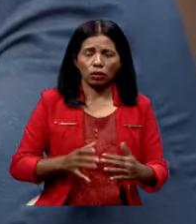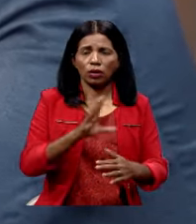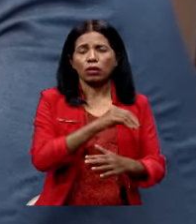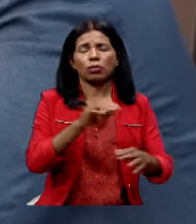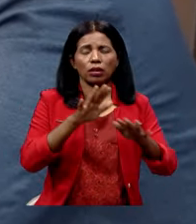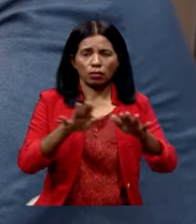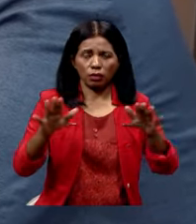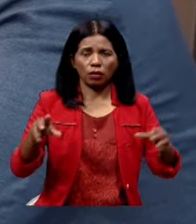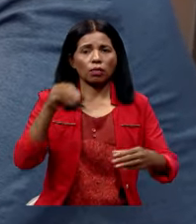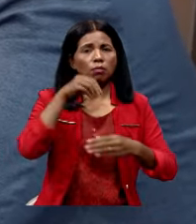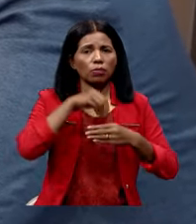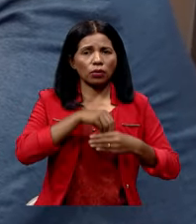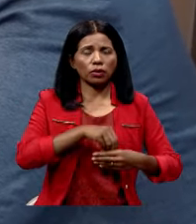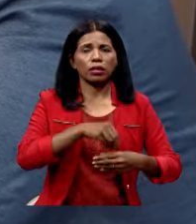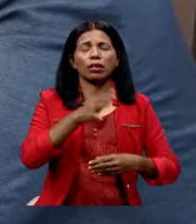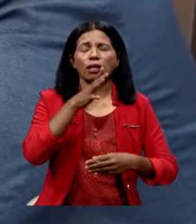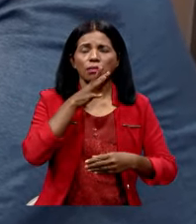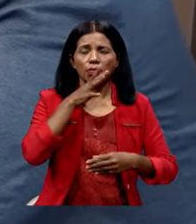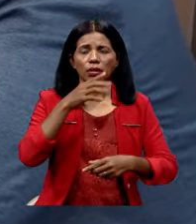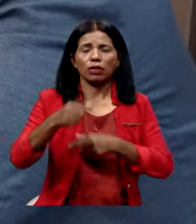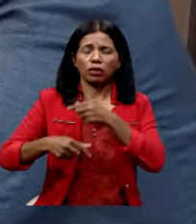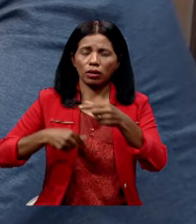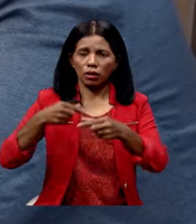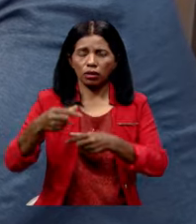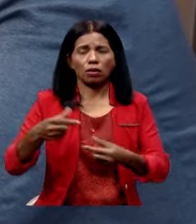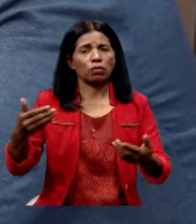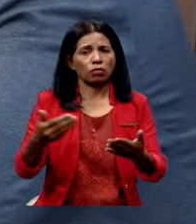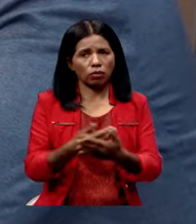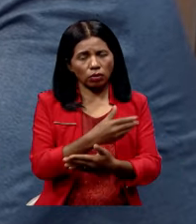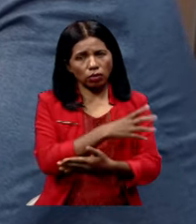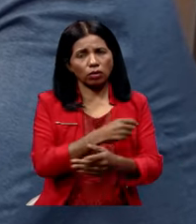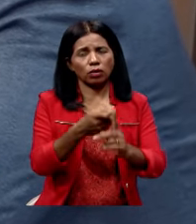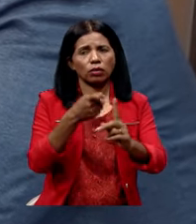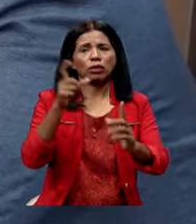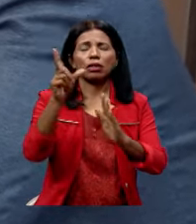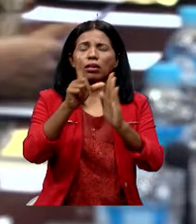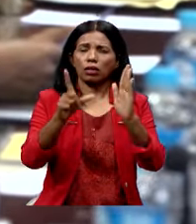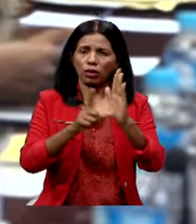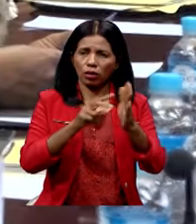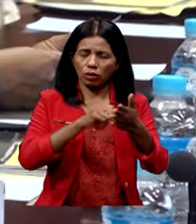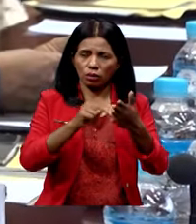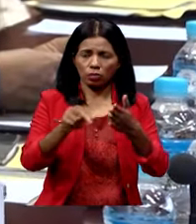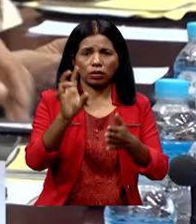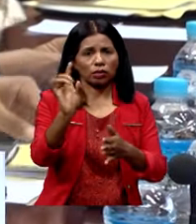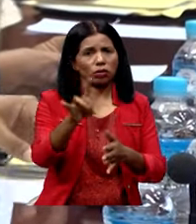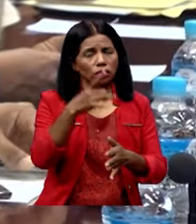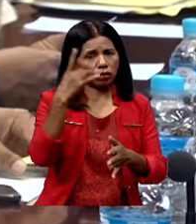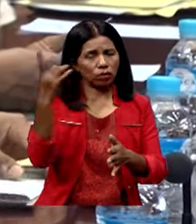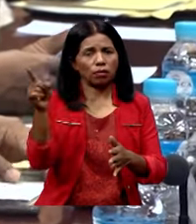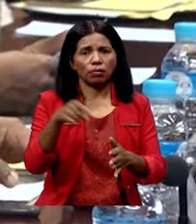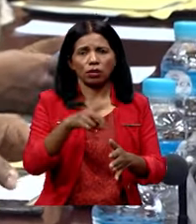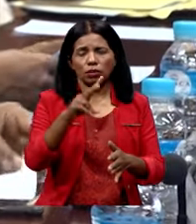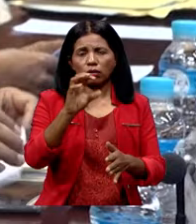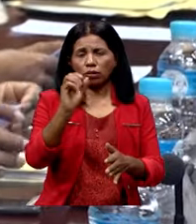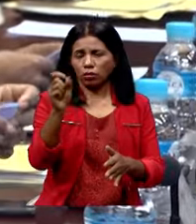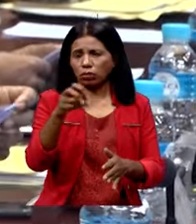hanaran Bolsa da Mãe, nova geração no alteração da rua, husi decreto-lei número Sanesingualu, barra Rihun Rua